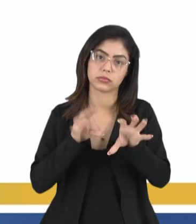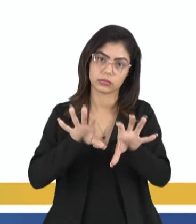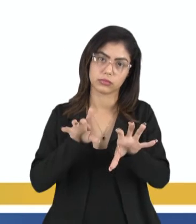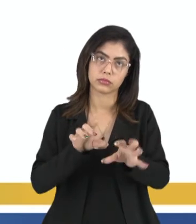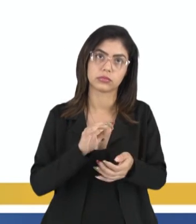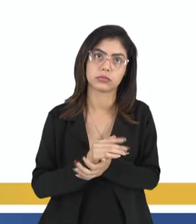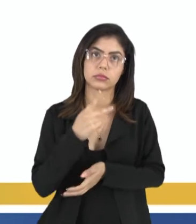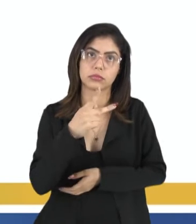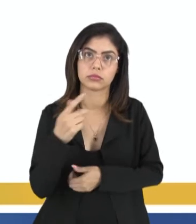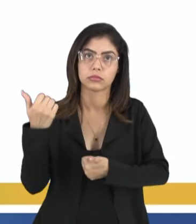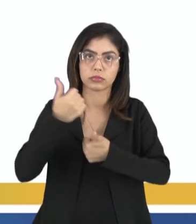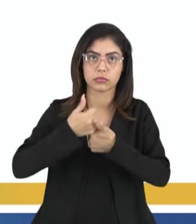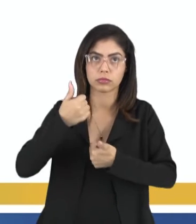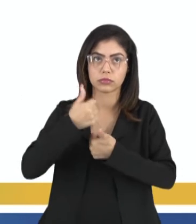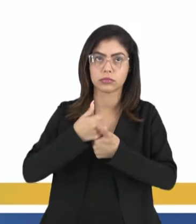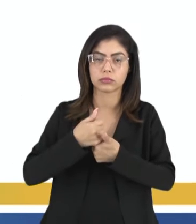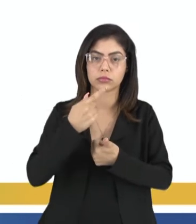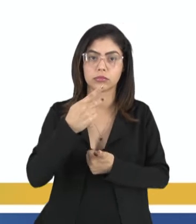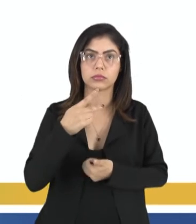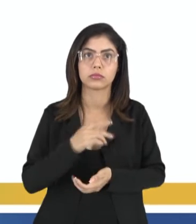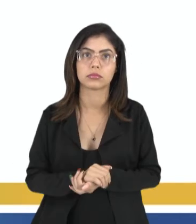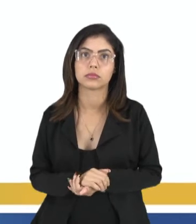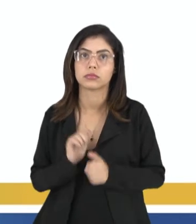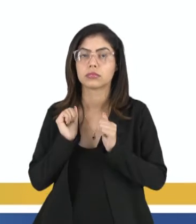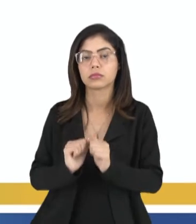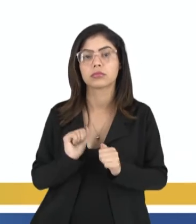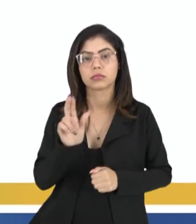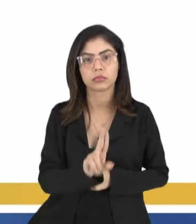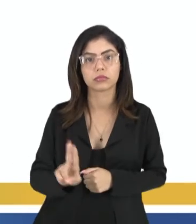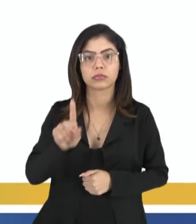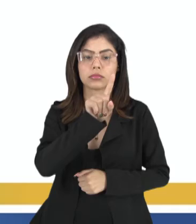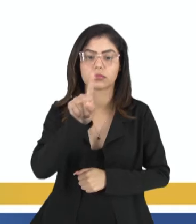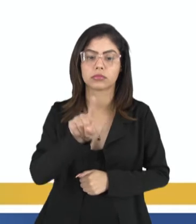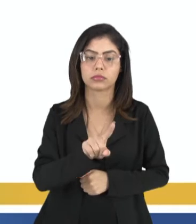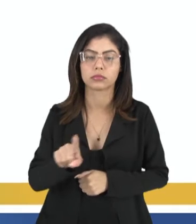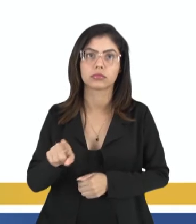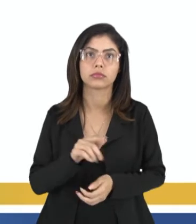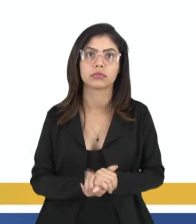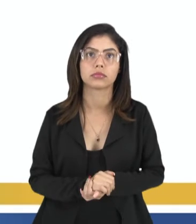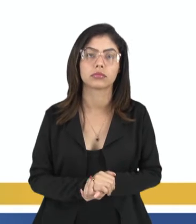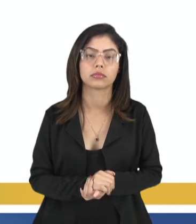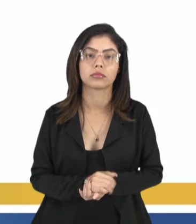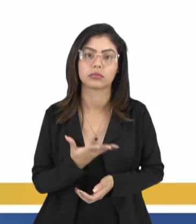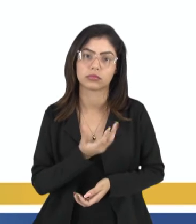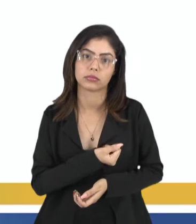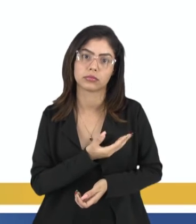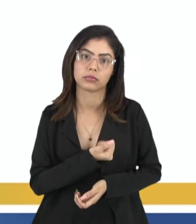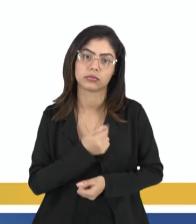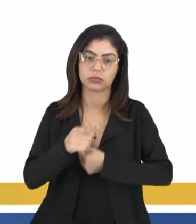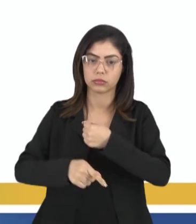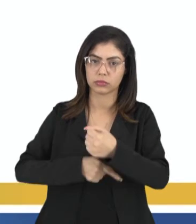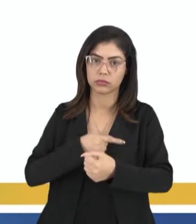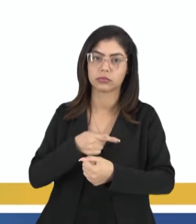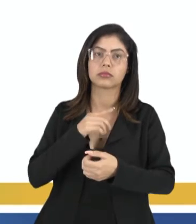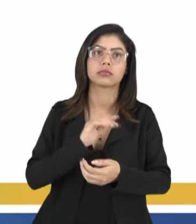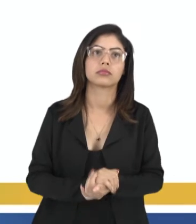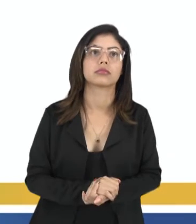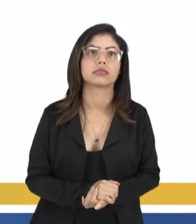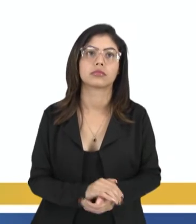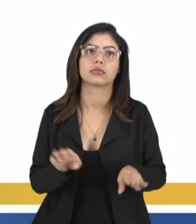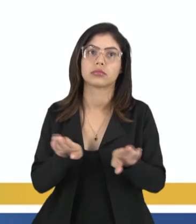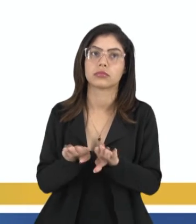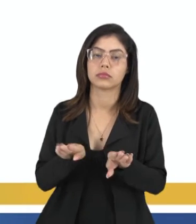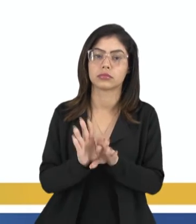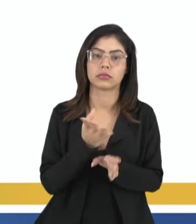do P, que é de prótons, eu posso utilizar a letra Z, que é o número atômico, ok? Temos também um